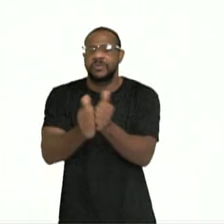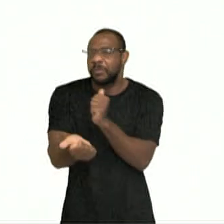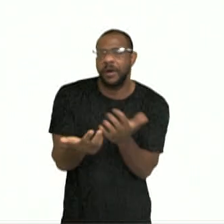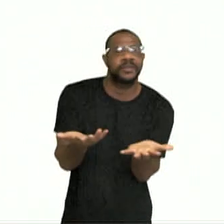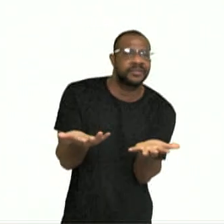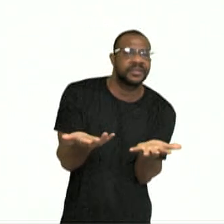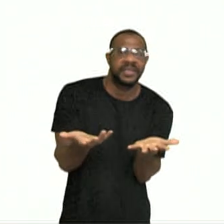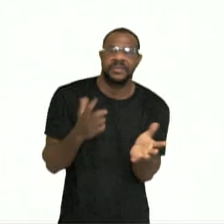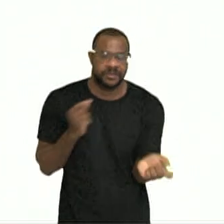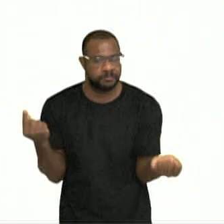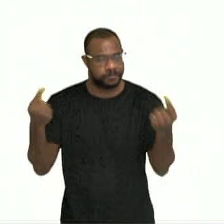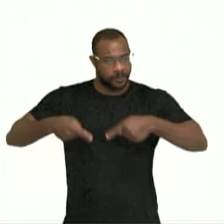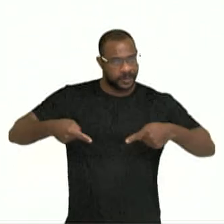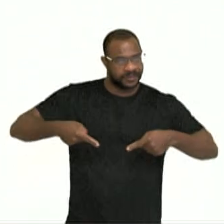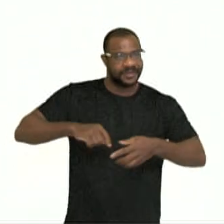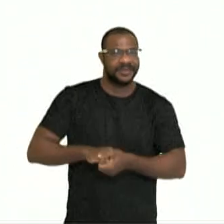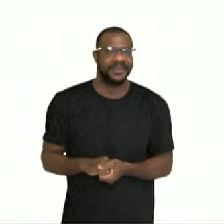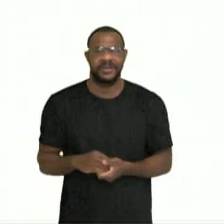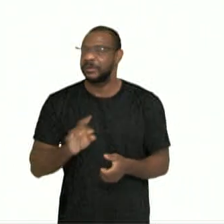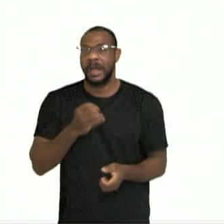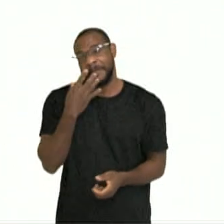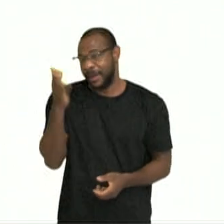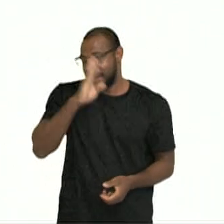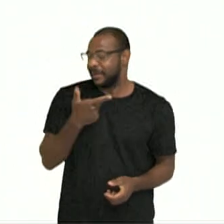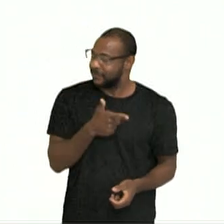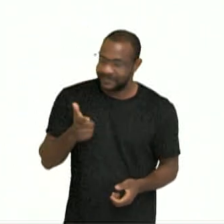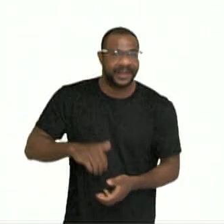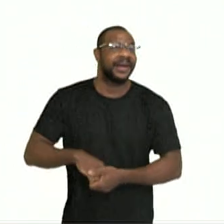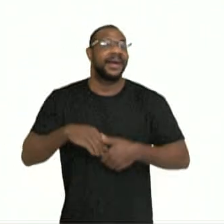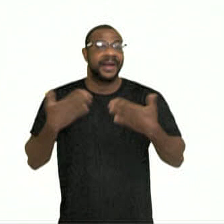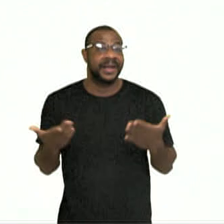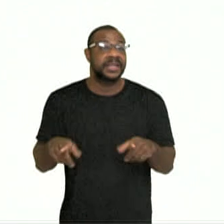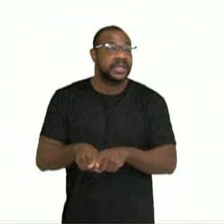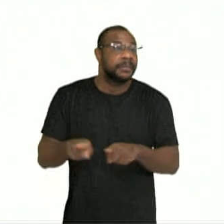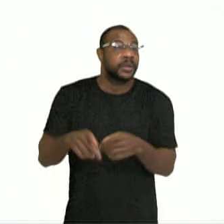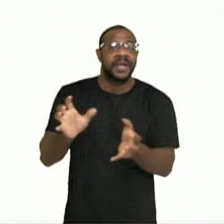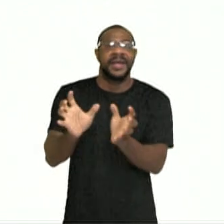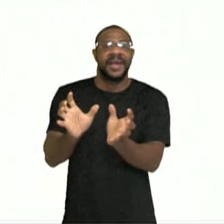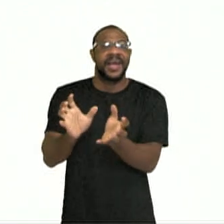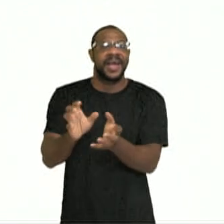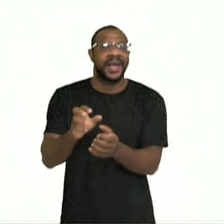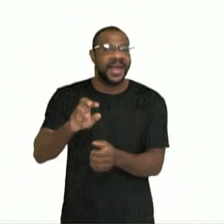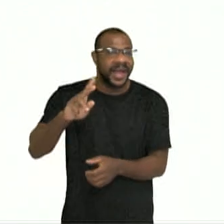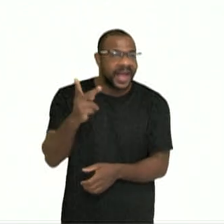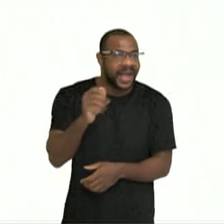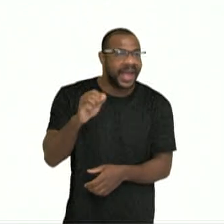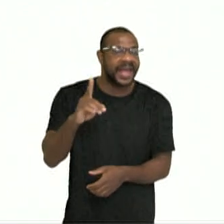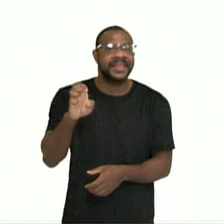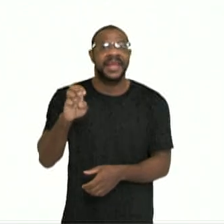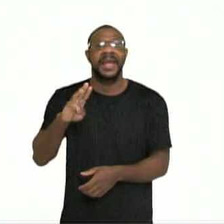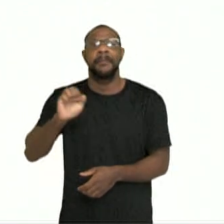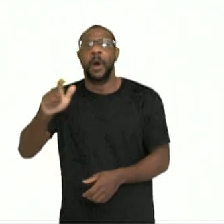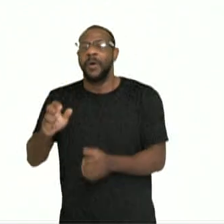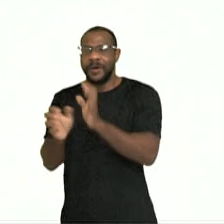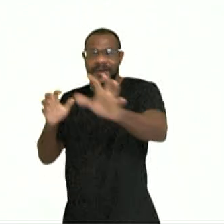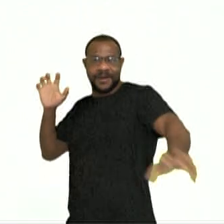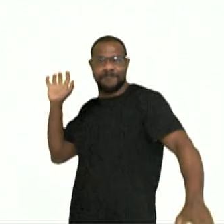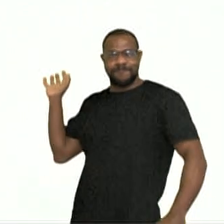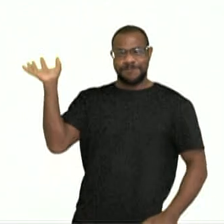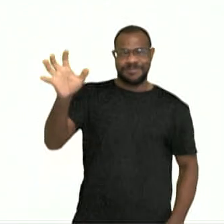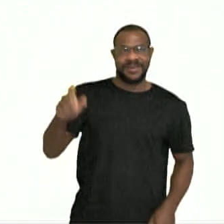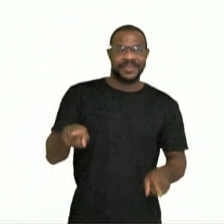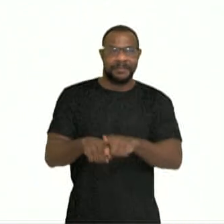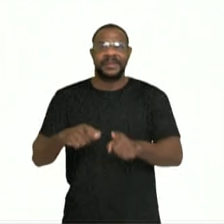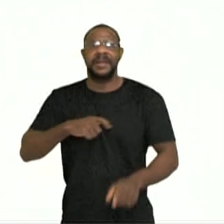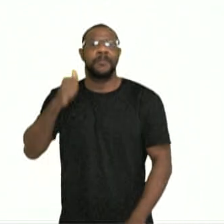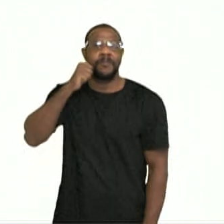de competição, não está muito bem nos últimos tempos. E o handebol, né, que no Brasil, nos últimos anos, o handebol houve uma evolução tanto no